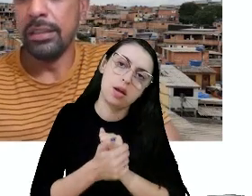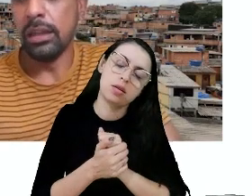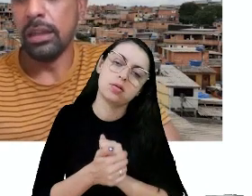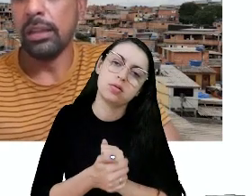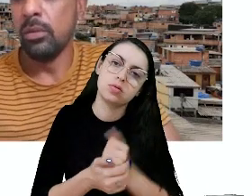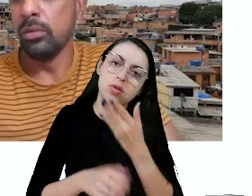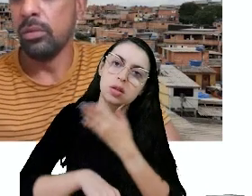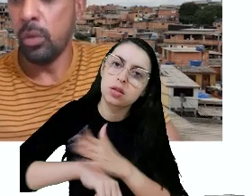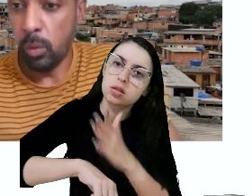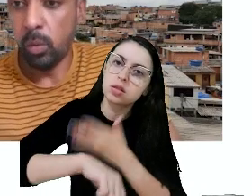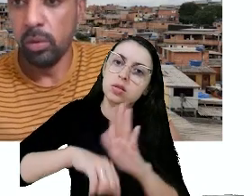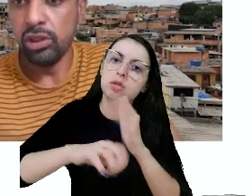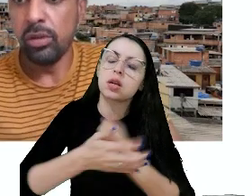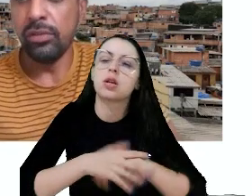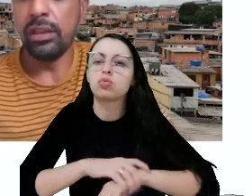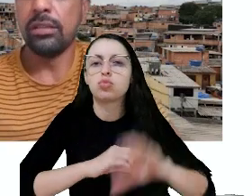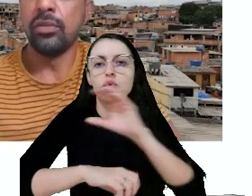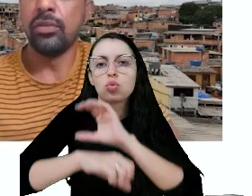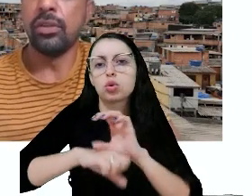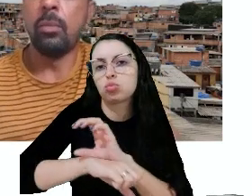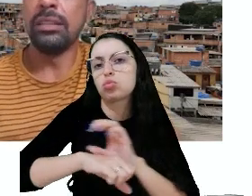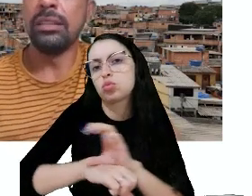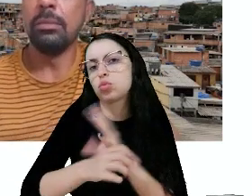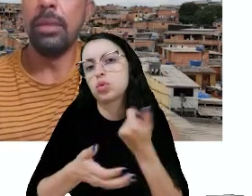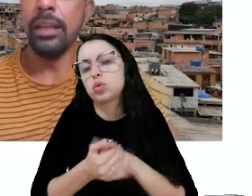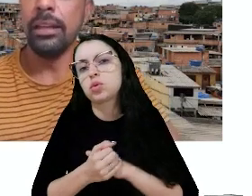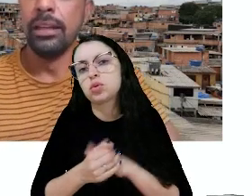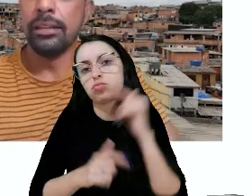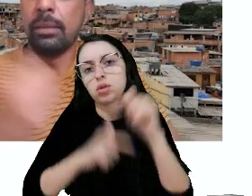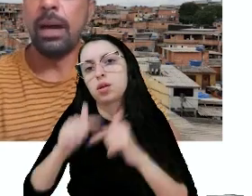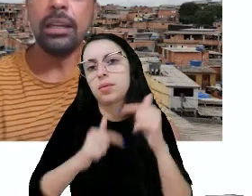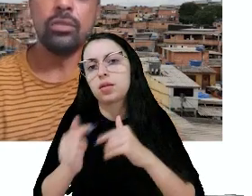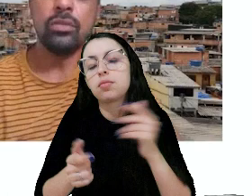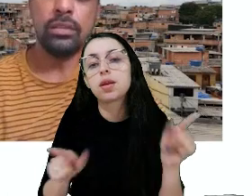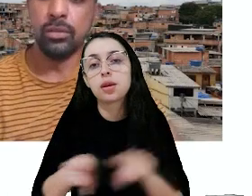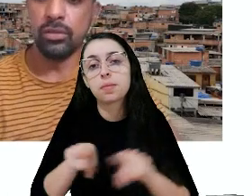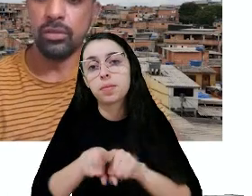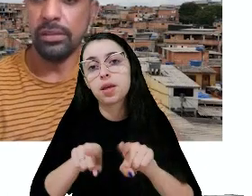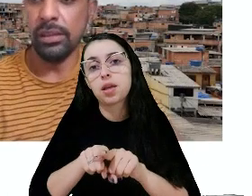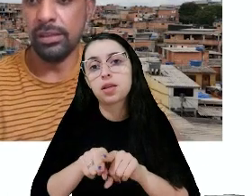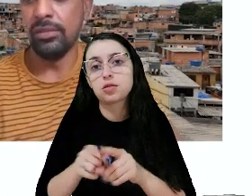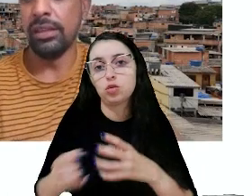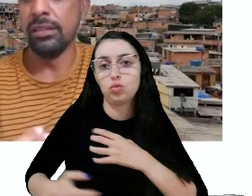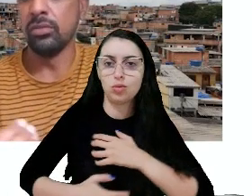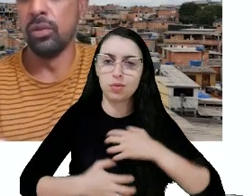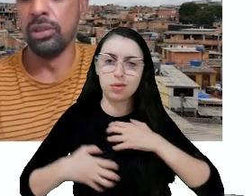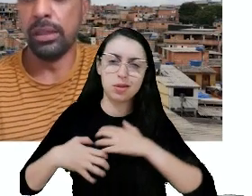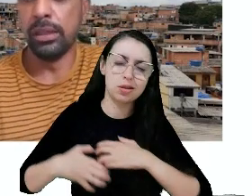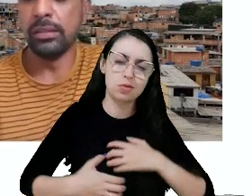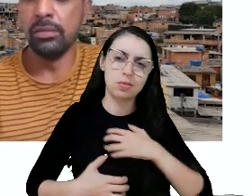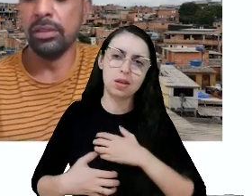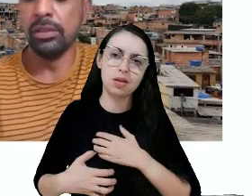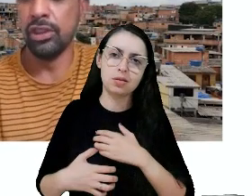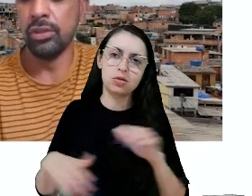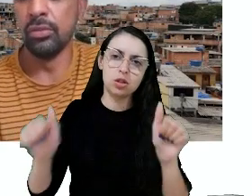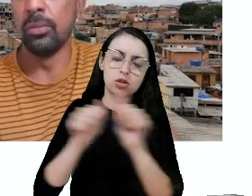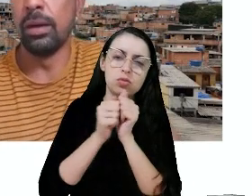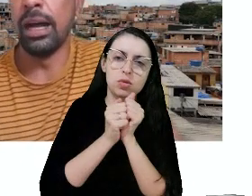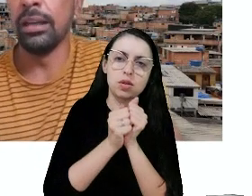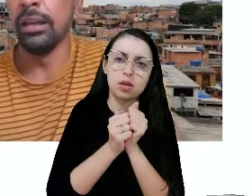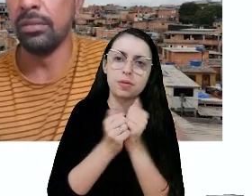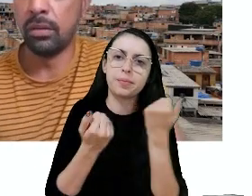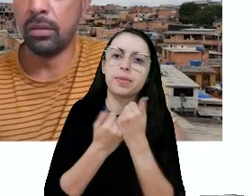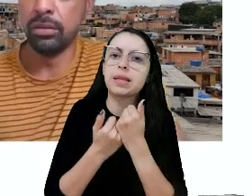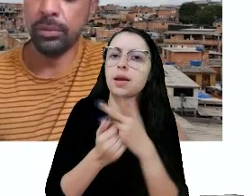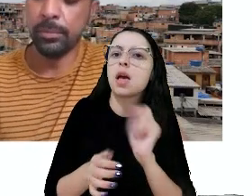de ensino acadêmico, de curso de qualificação profissional, mas que também trabalha as suas emoções, e a gente faz isso hoje em parceria, inclusive, com o